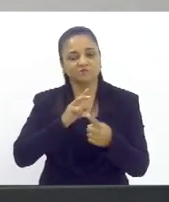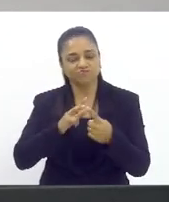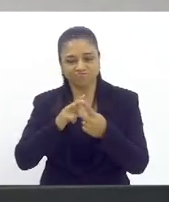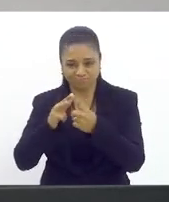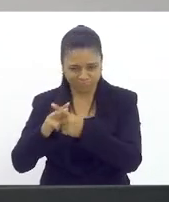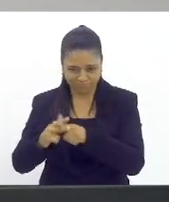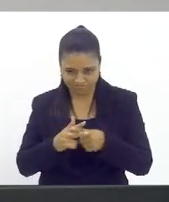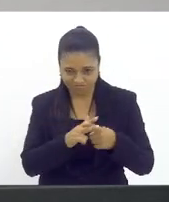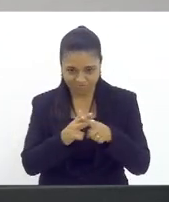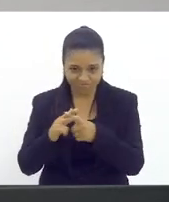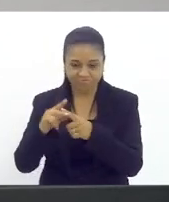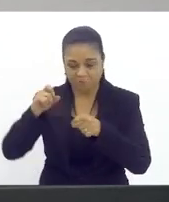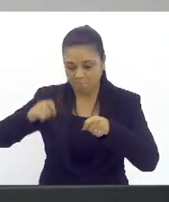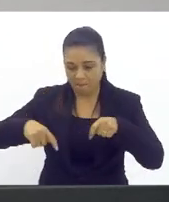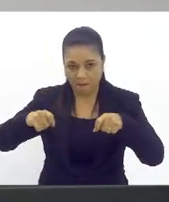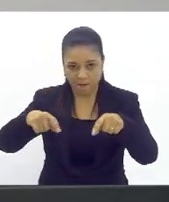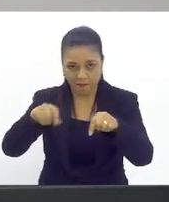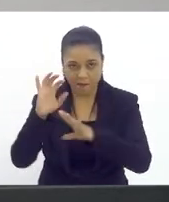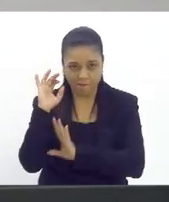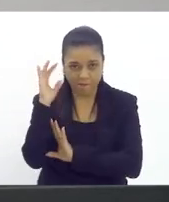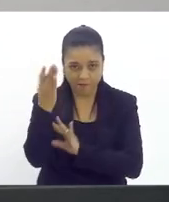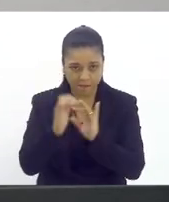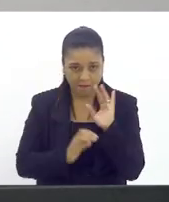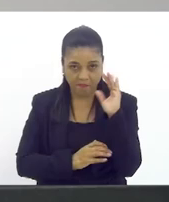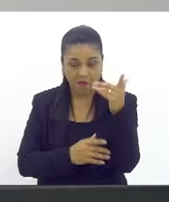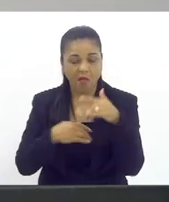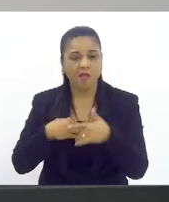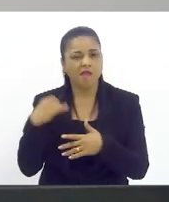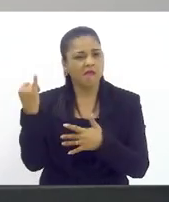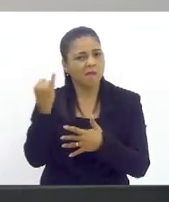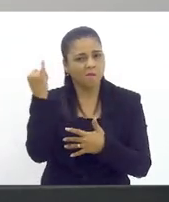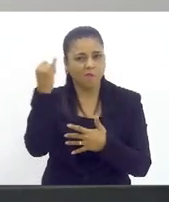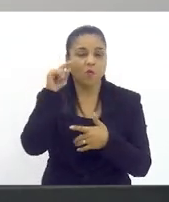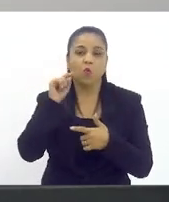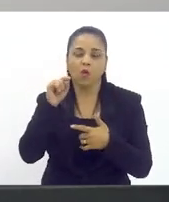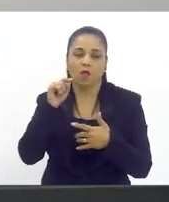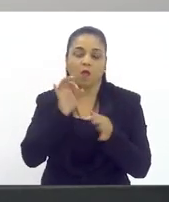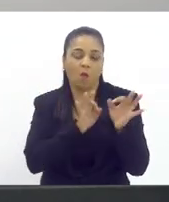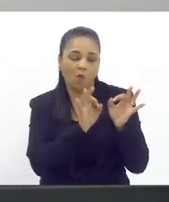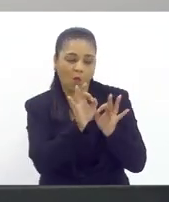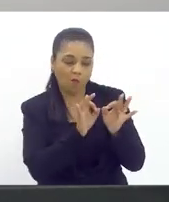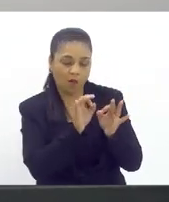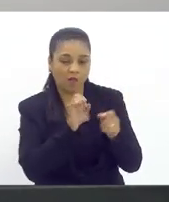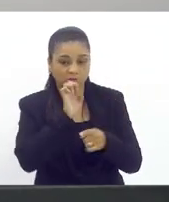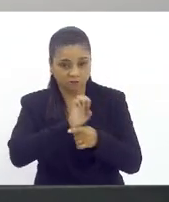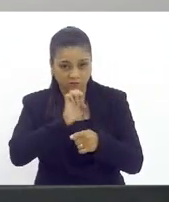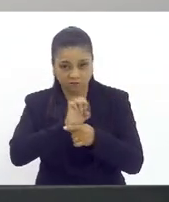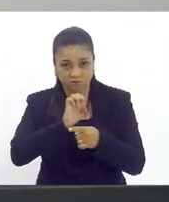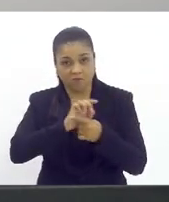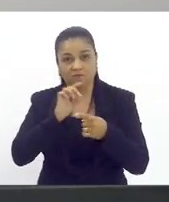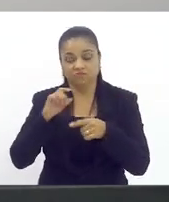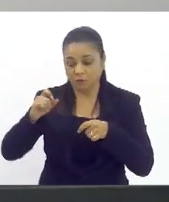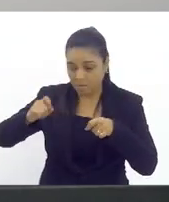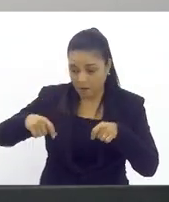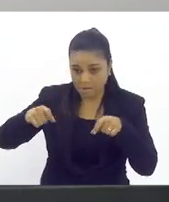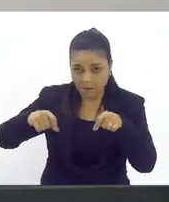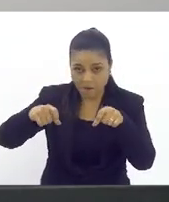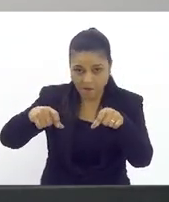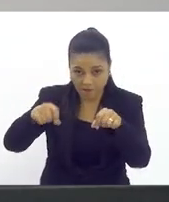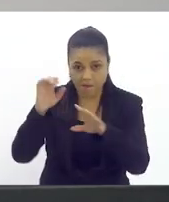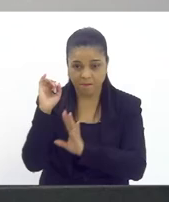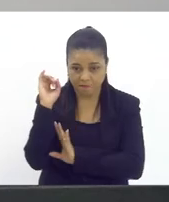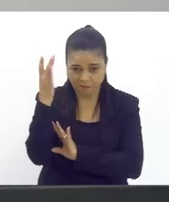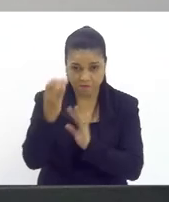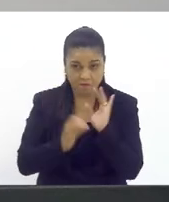ecológica Então primeiramente dizer que acho que um dos pontos mais importantes que é o plano estadual de restauração ecológica é uma